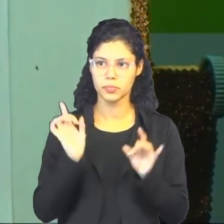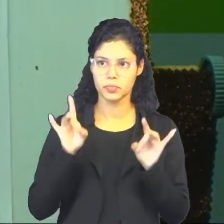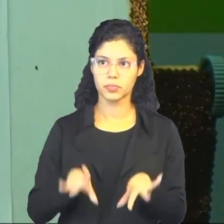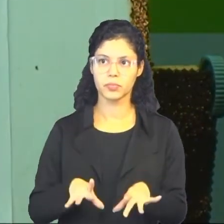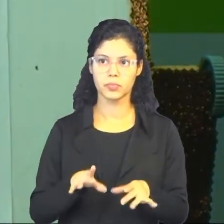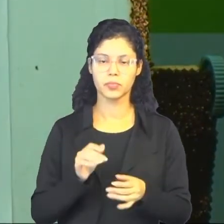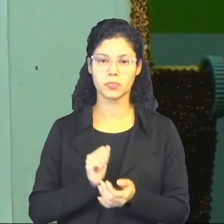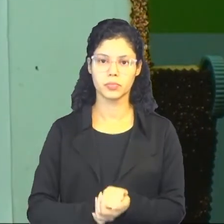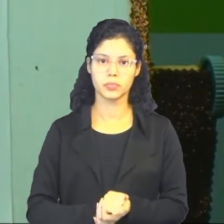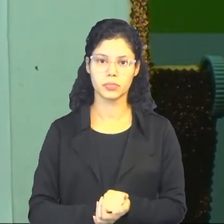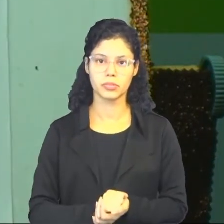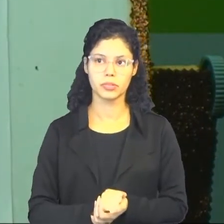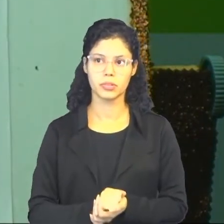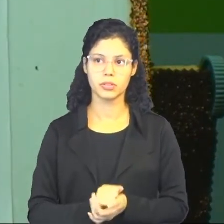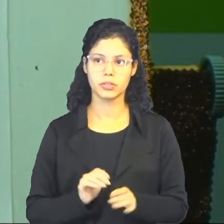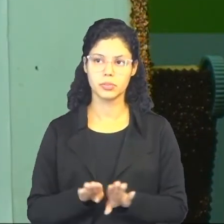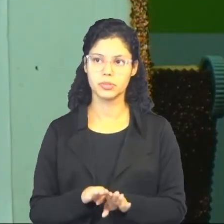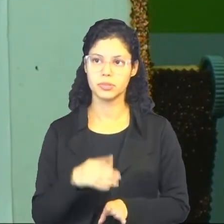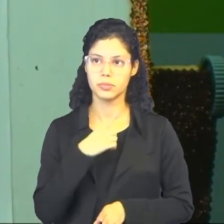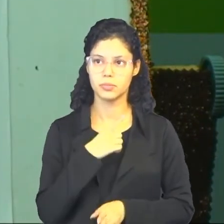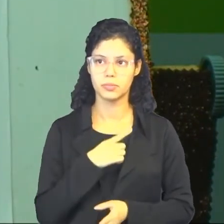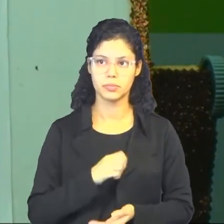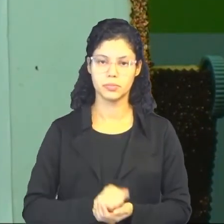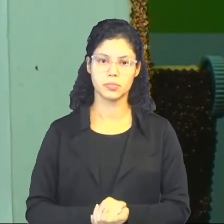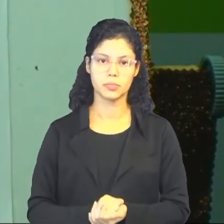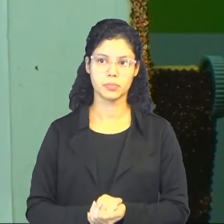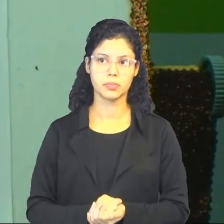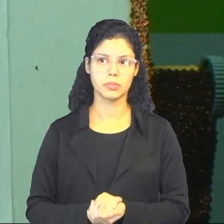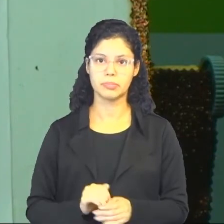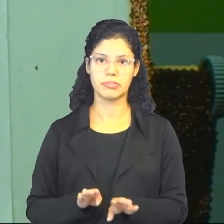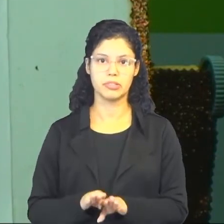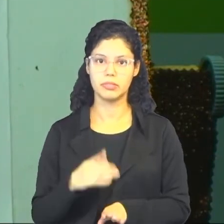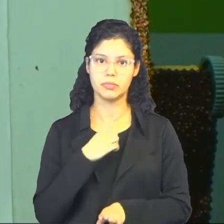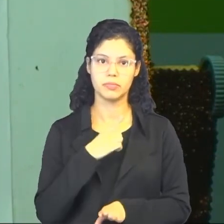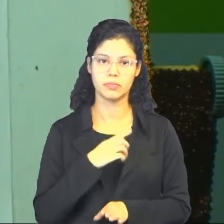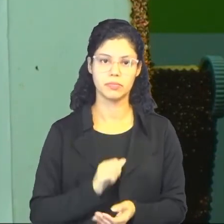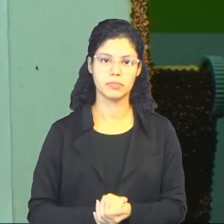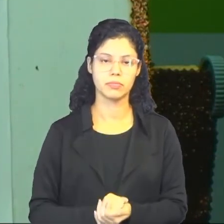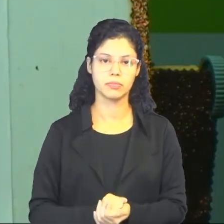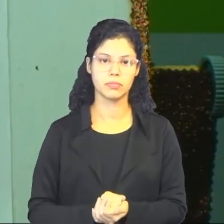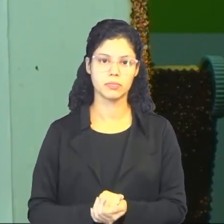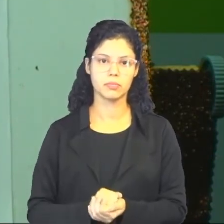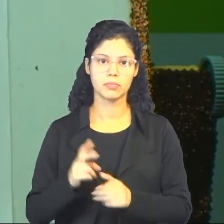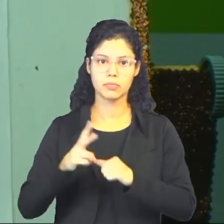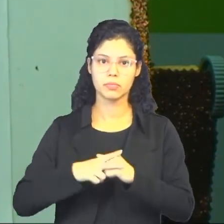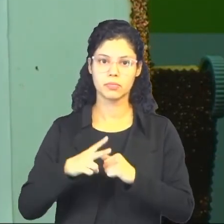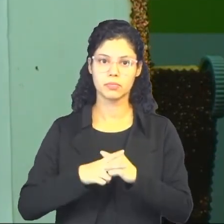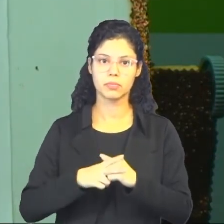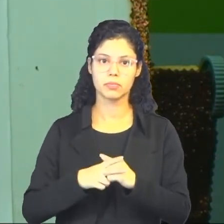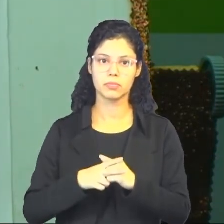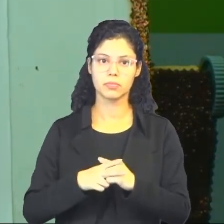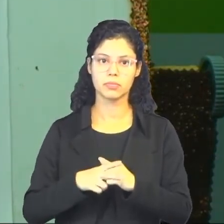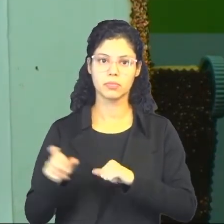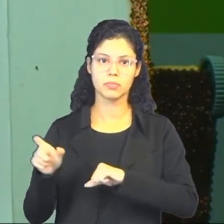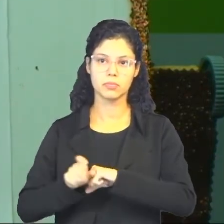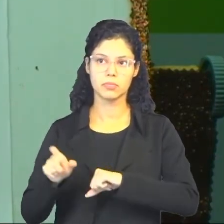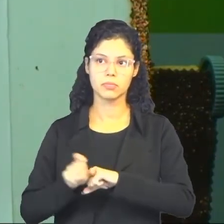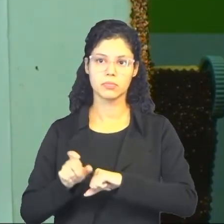quadrinho é um verbo é um substantivo é um adjetivo ou é um advérbio